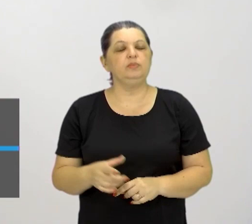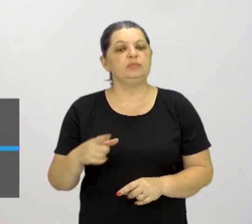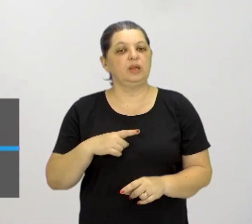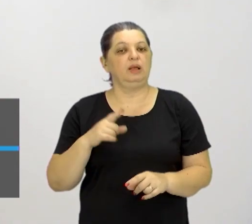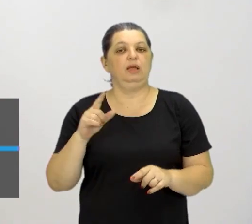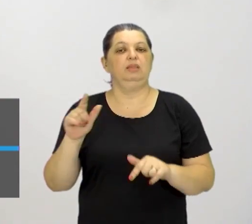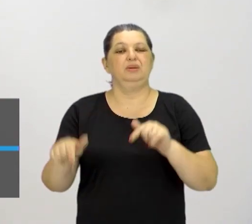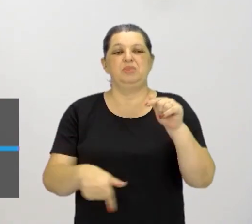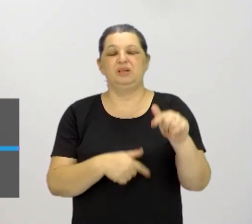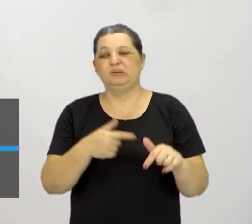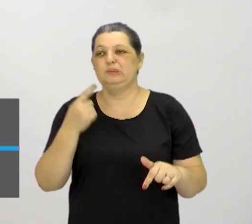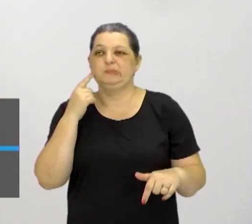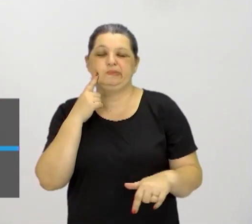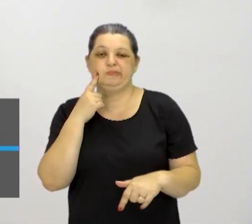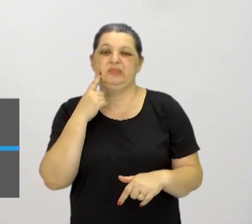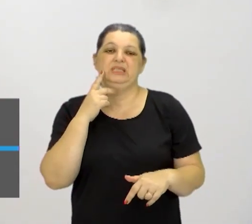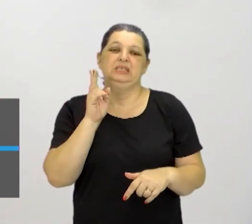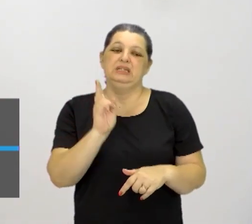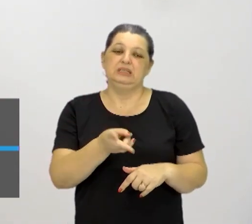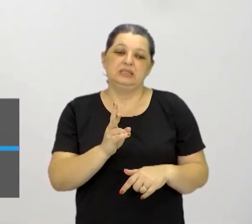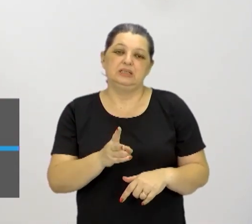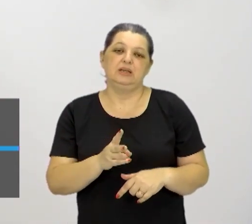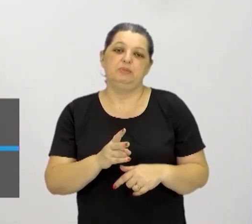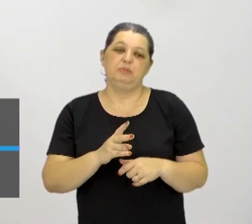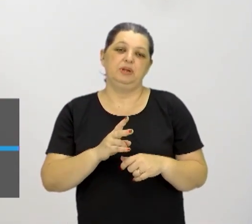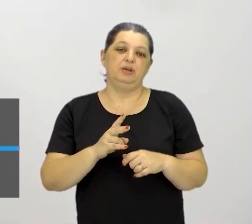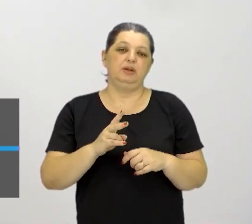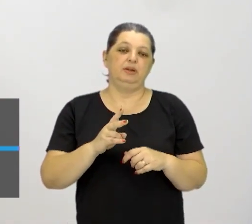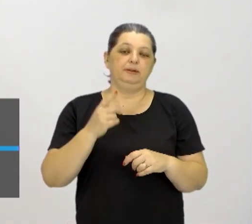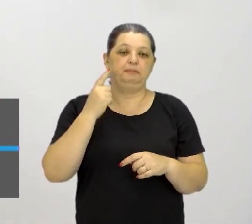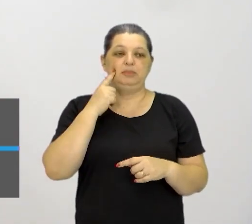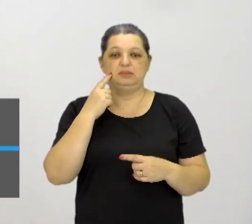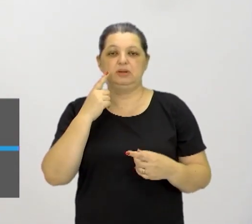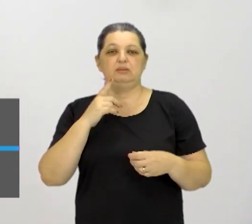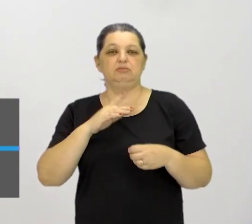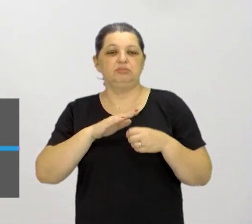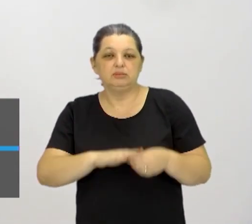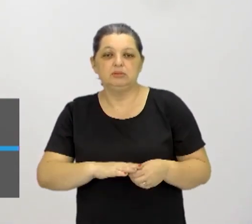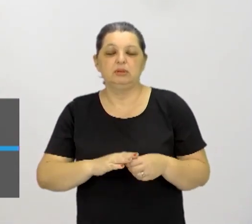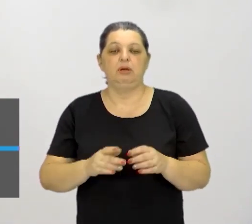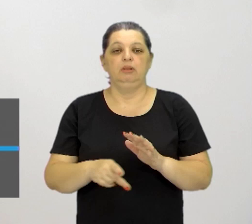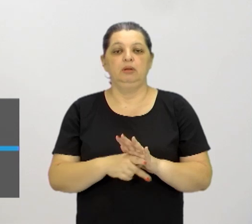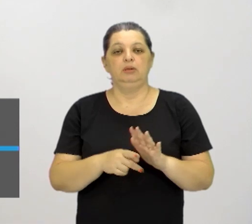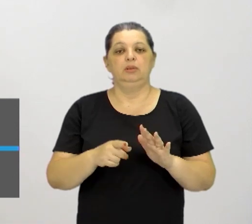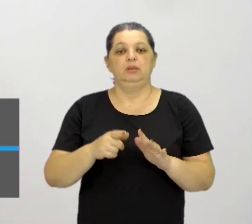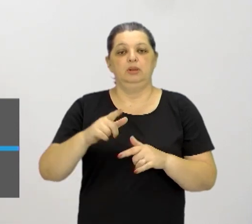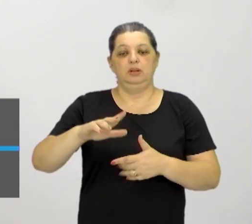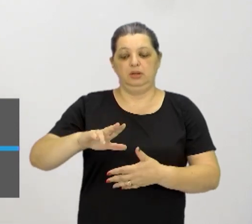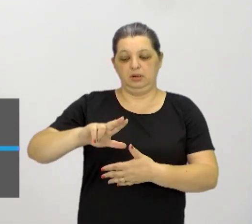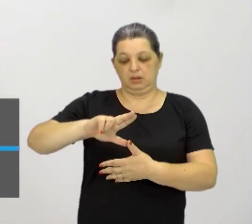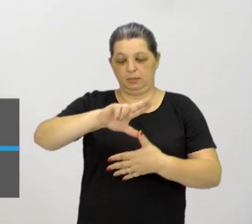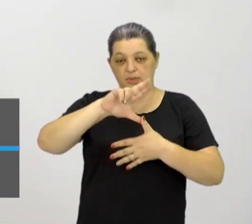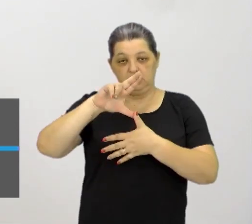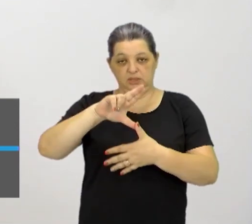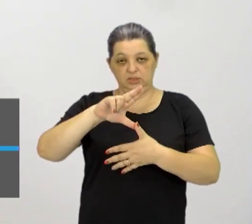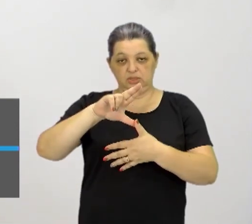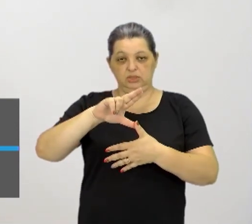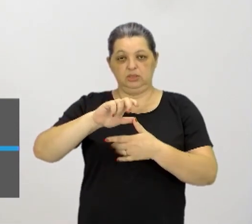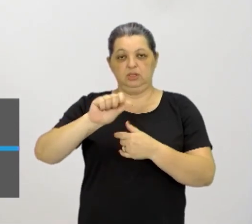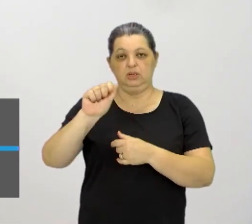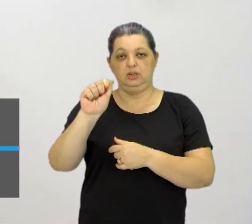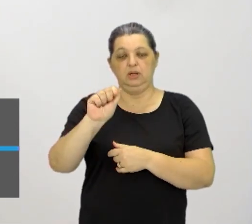mais oprimido, com salários menores, onde? Na América Latina, na África,